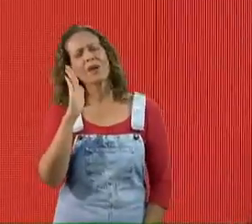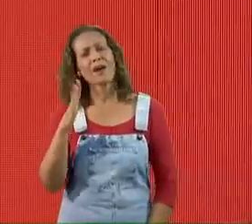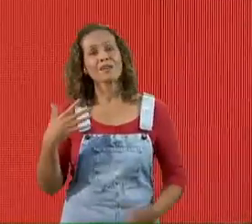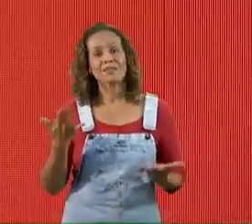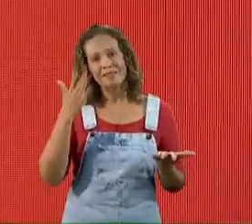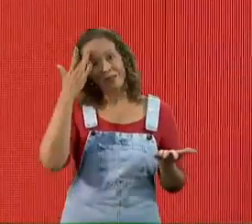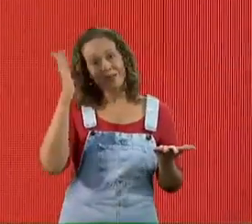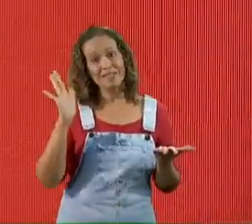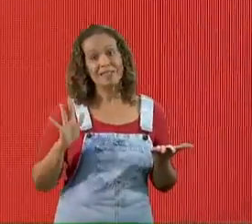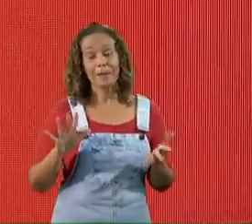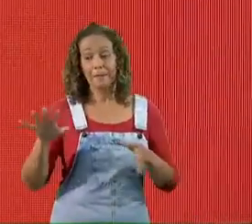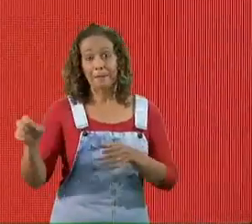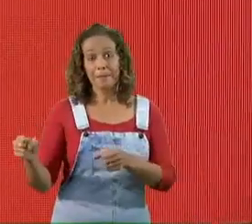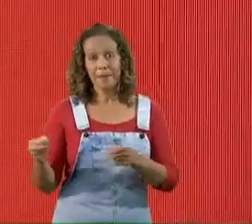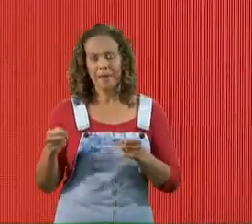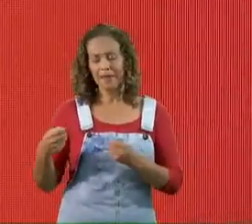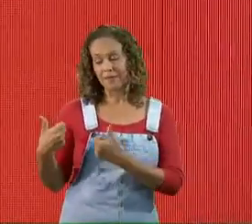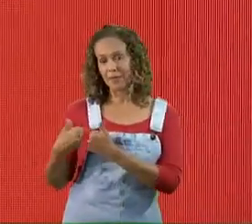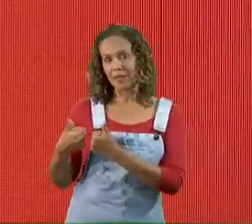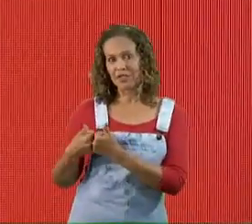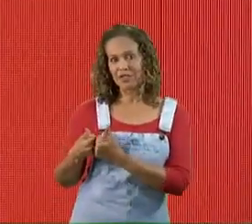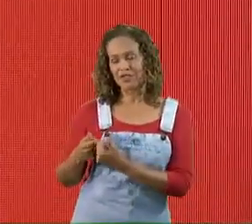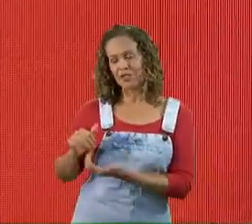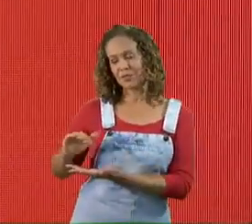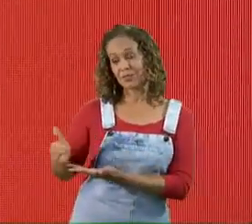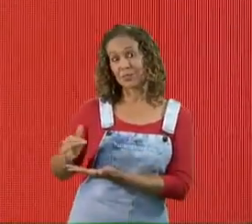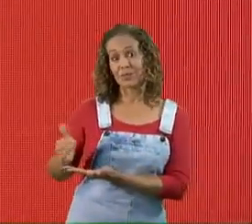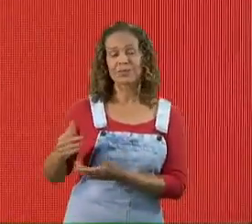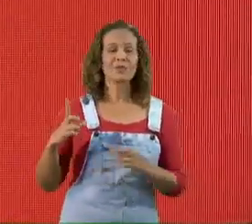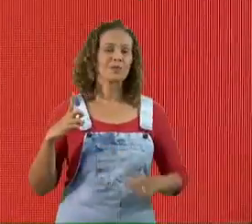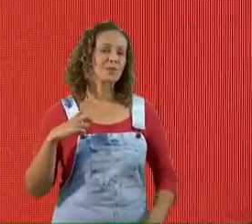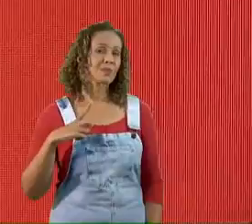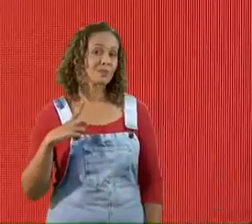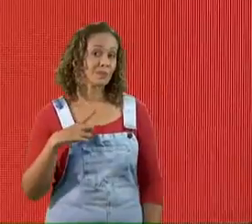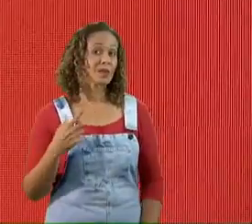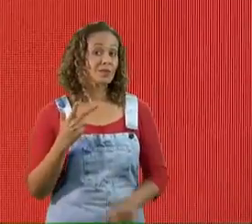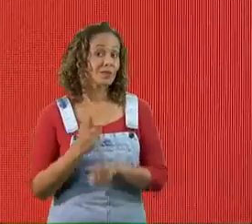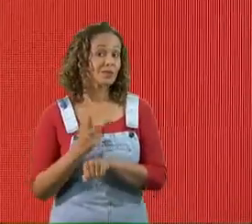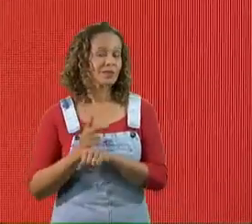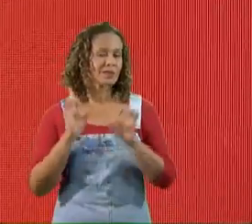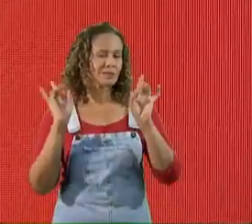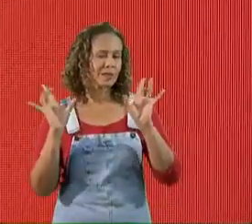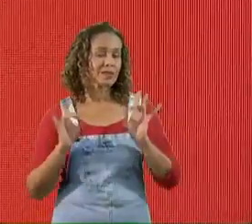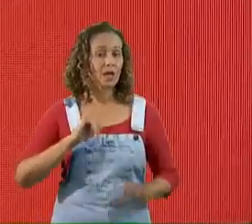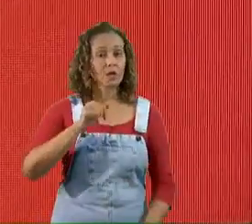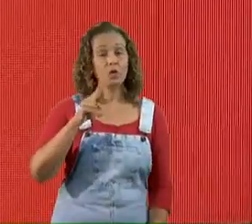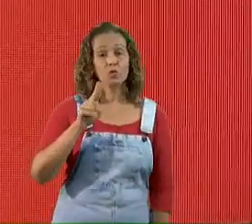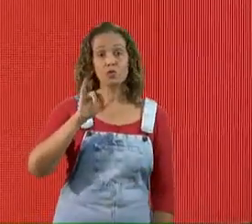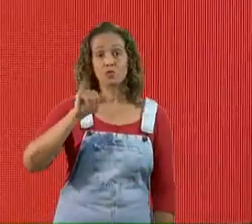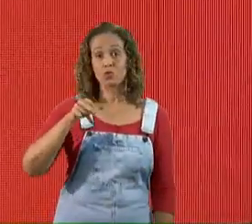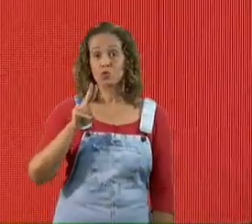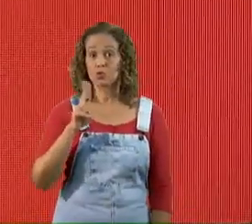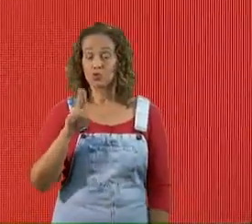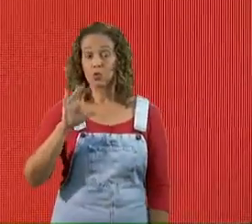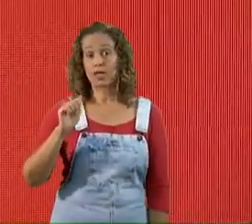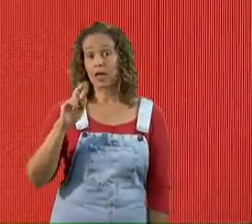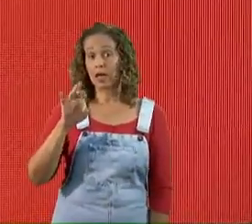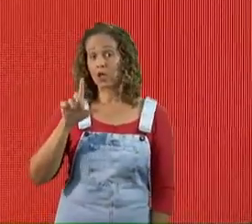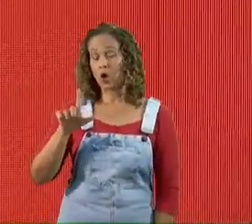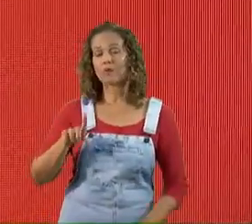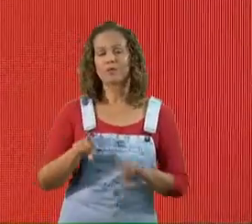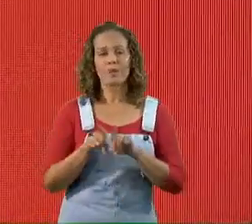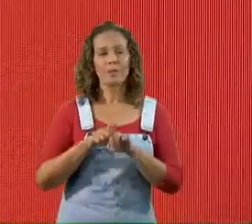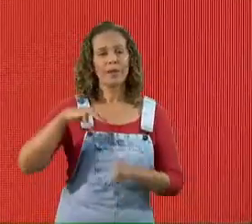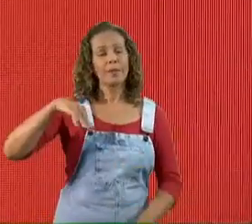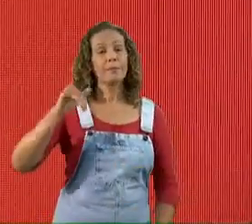aí, pega ele, põe bem juntinho assim de você, porque nós temos um vídeo muito especial da Juju, da Carol e do Miguel, com os animaizinhos